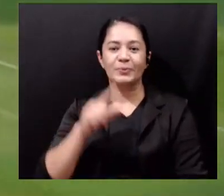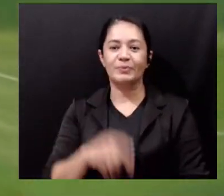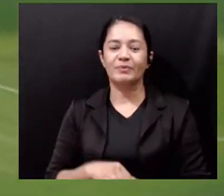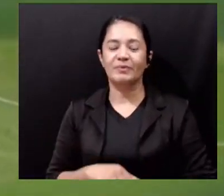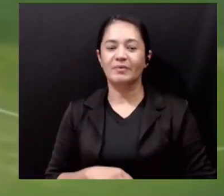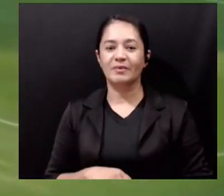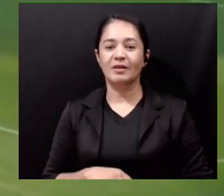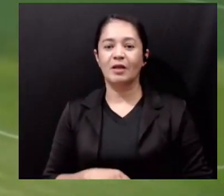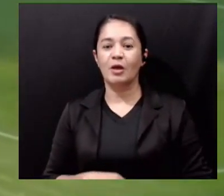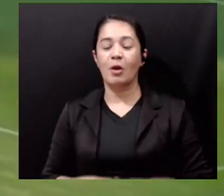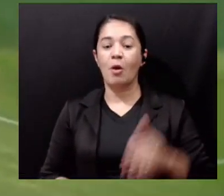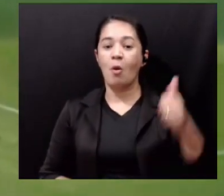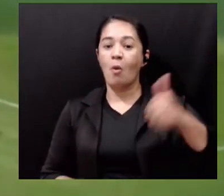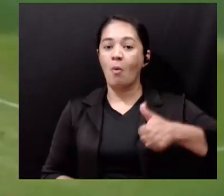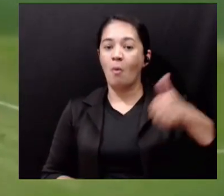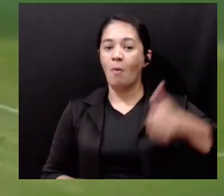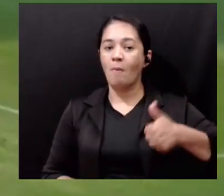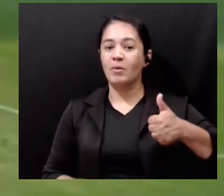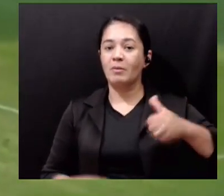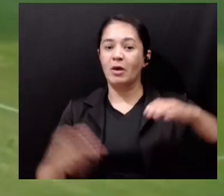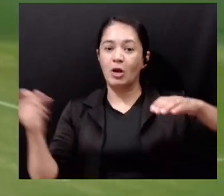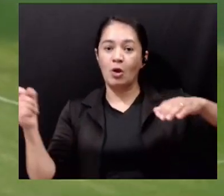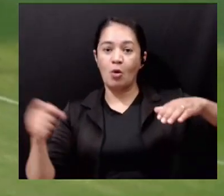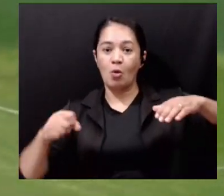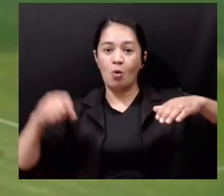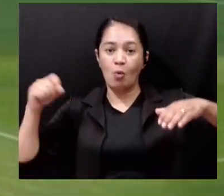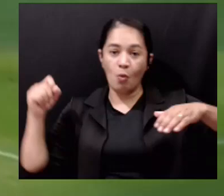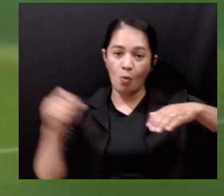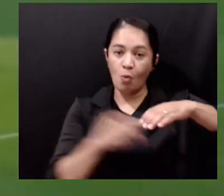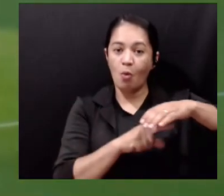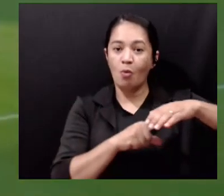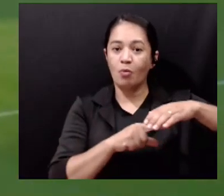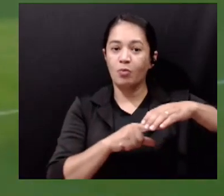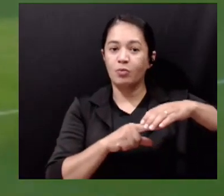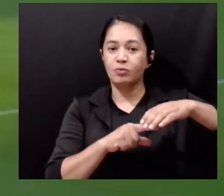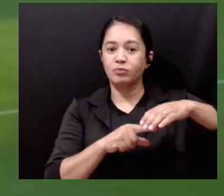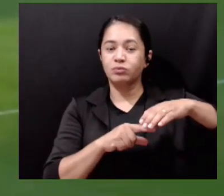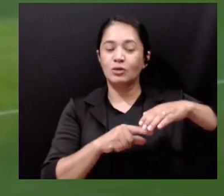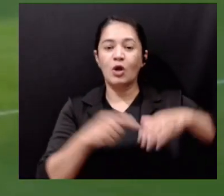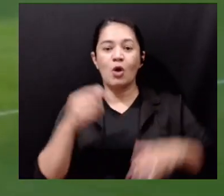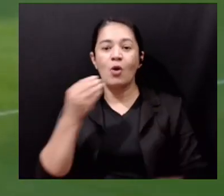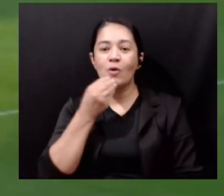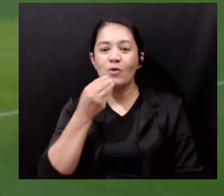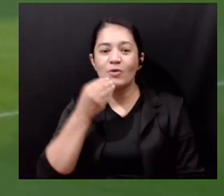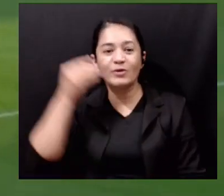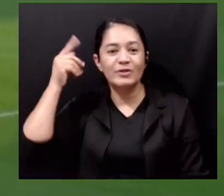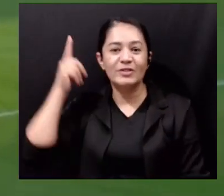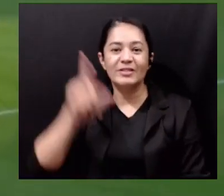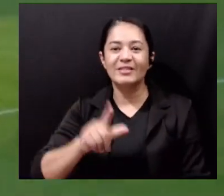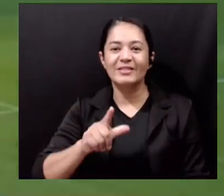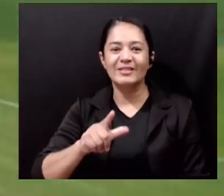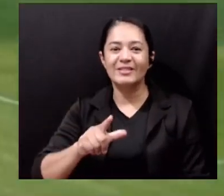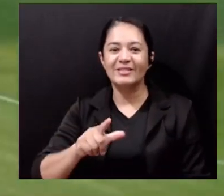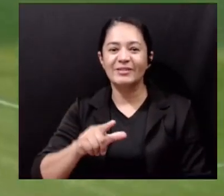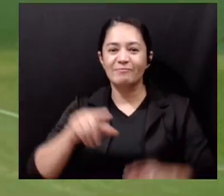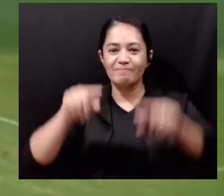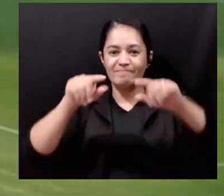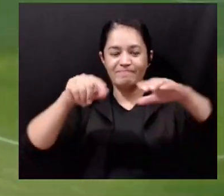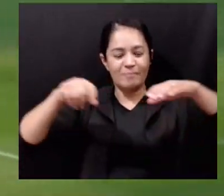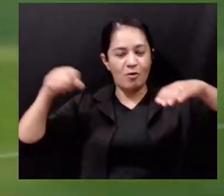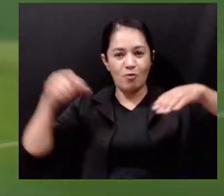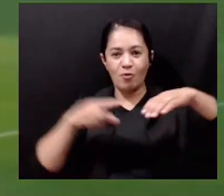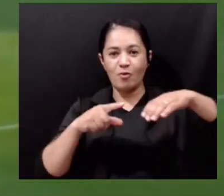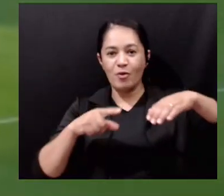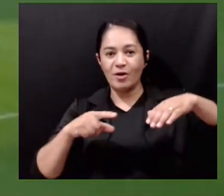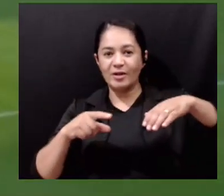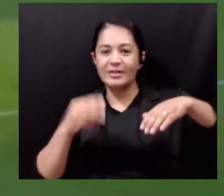gol, o Bugre teve uma outra grande chance com João Marcelo. Aos 32, o atacante recebeu na entrada da área e arriscou no canto, mas